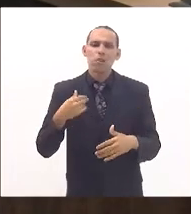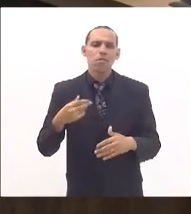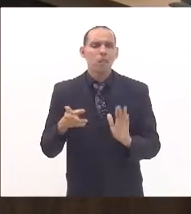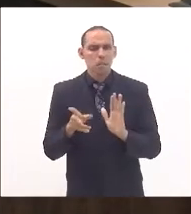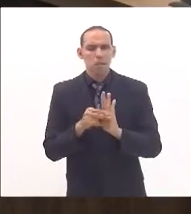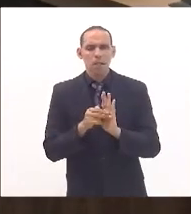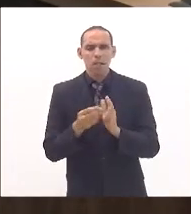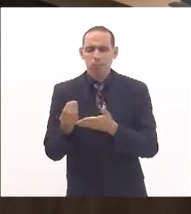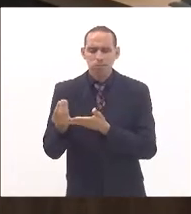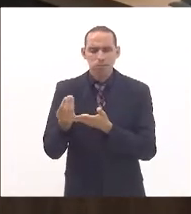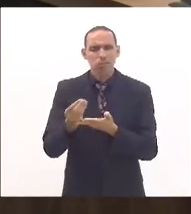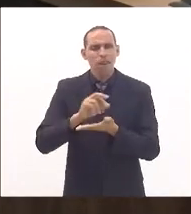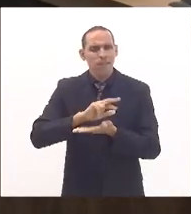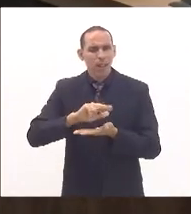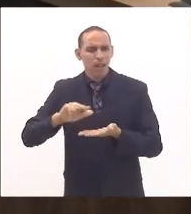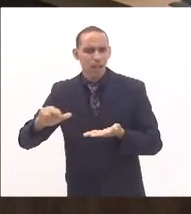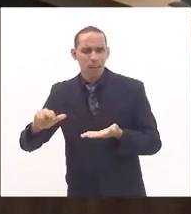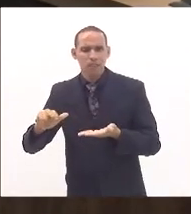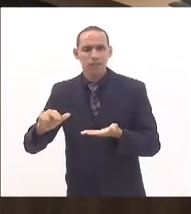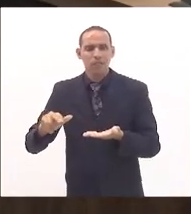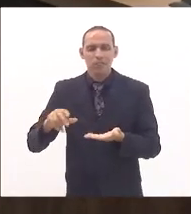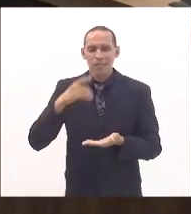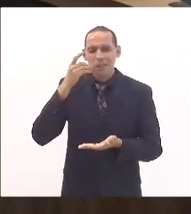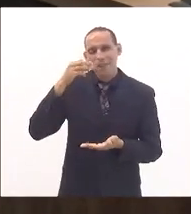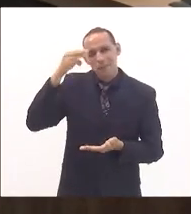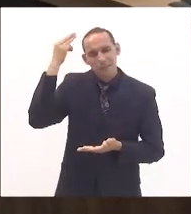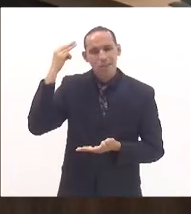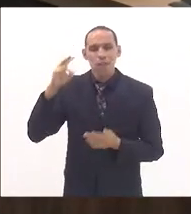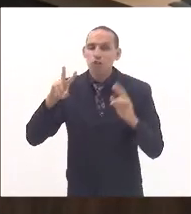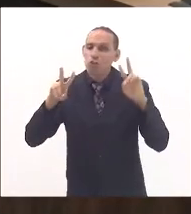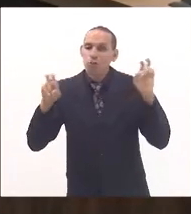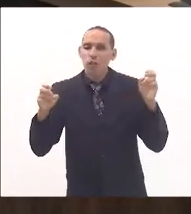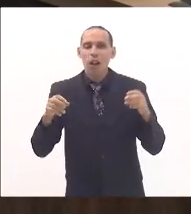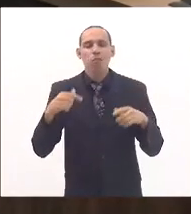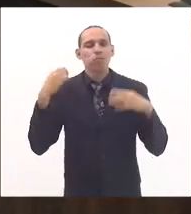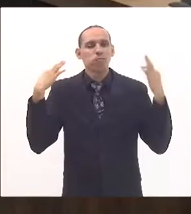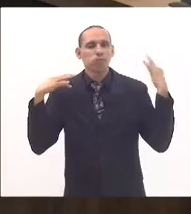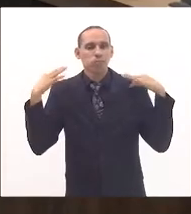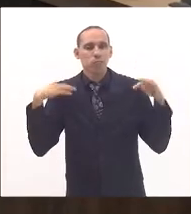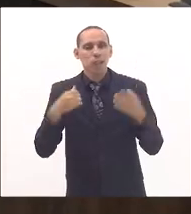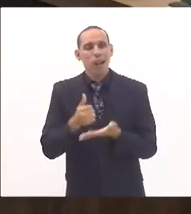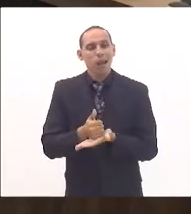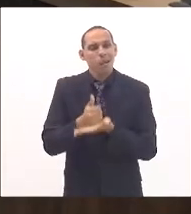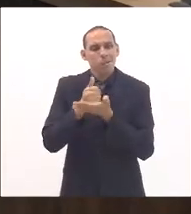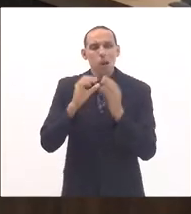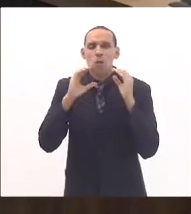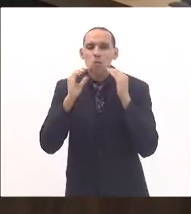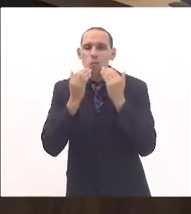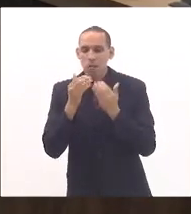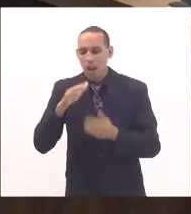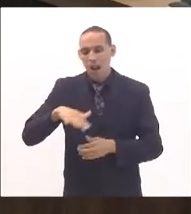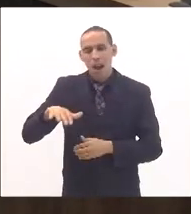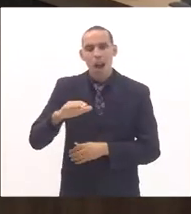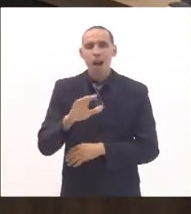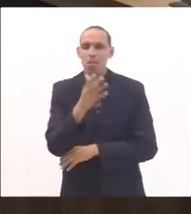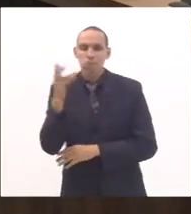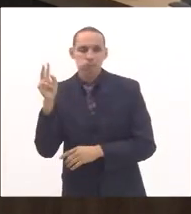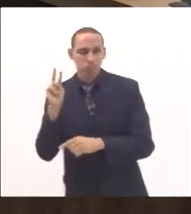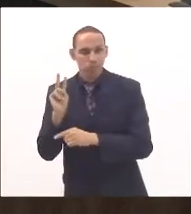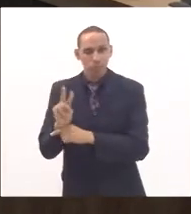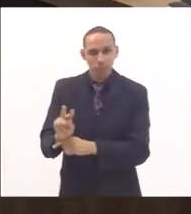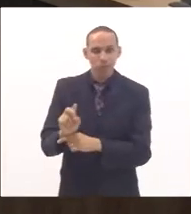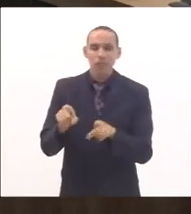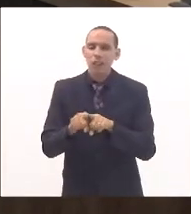emendas tratando, deputado Márcio Pacheco, de turismo de base comunitária, turismo em áreas de proteção ambiental, a questão